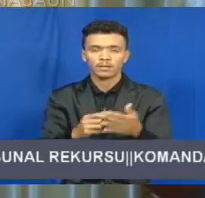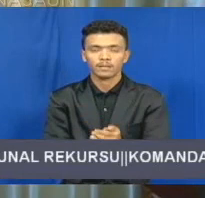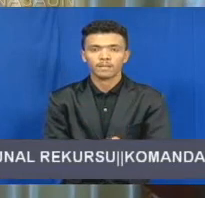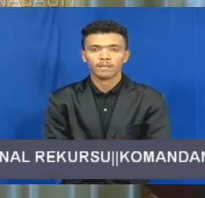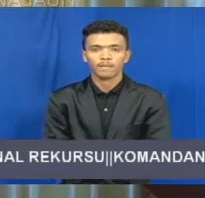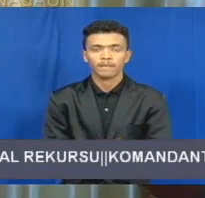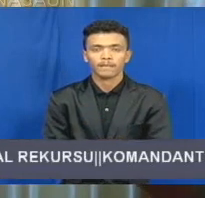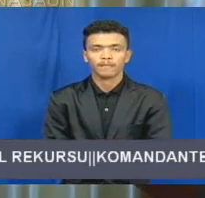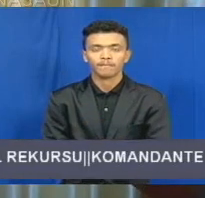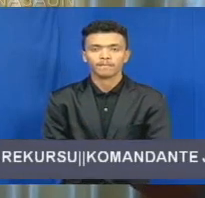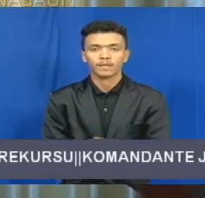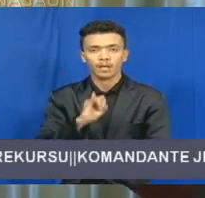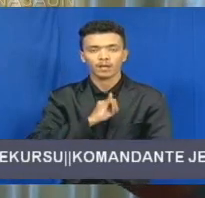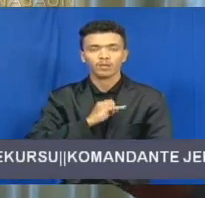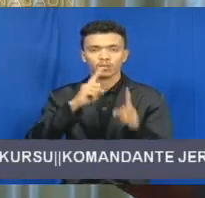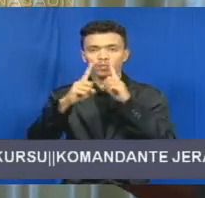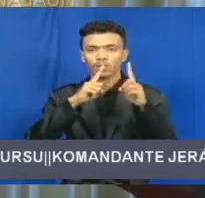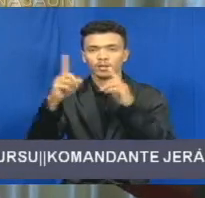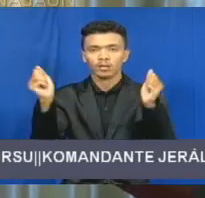razão se estamos sendo batendo essa né, vou explicar bem também